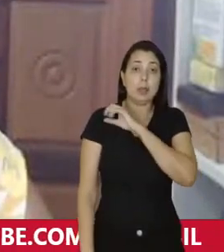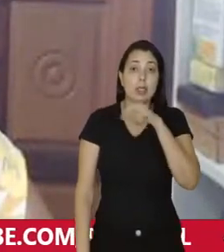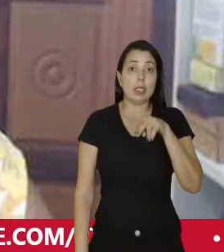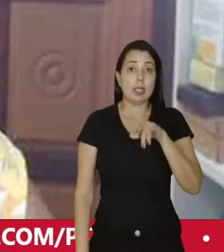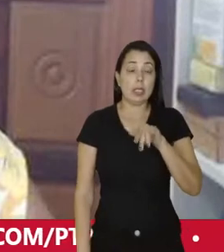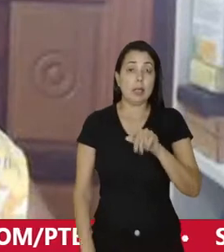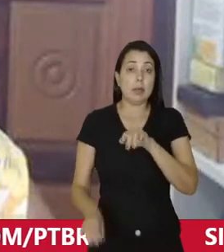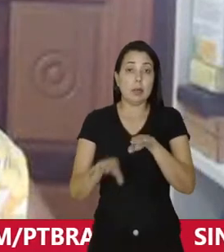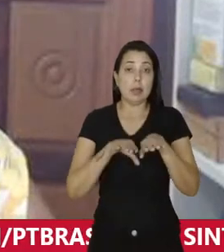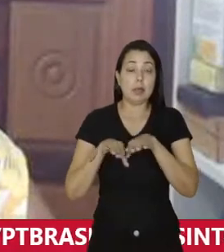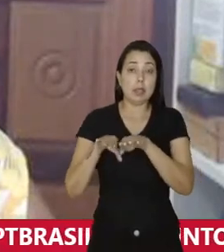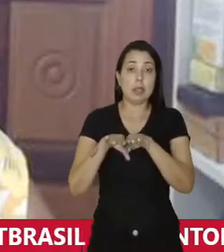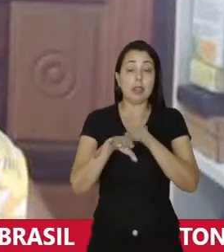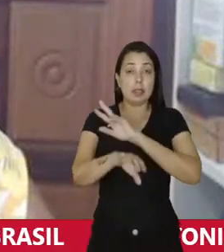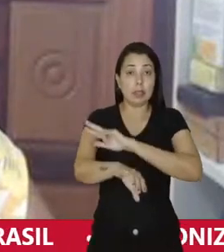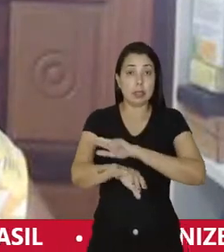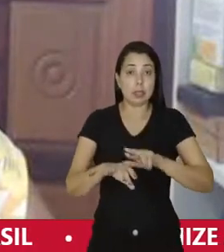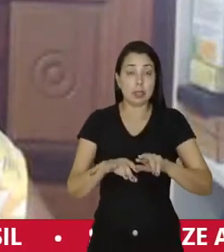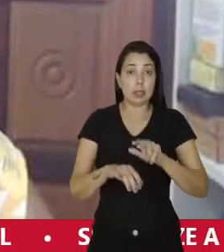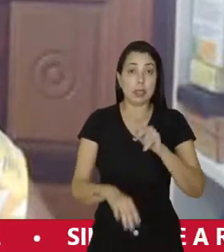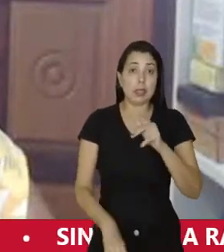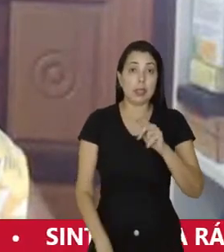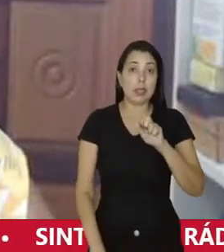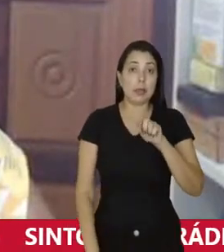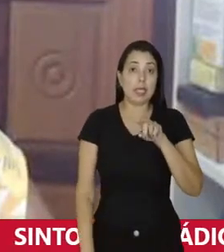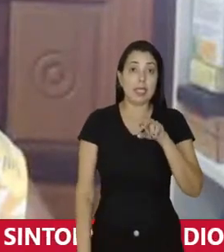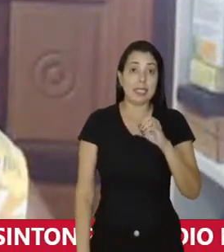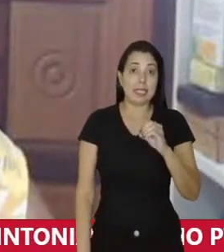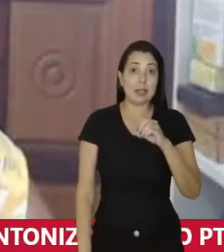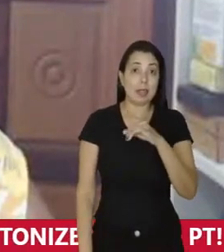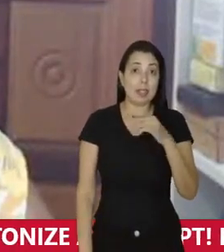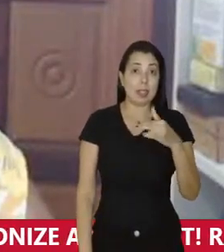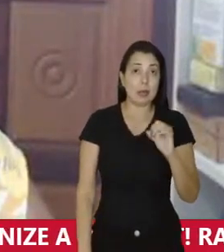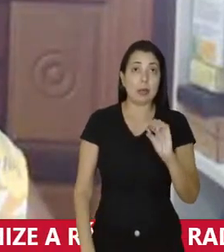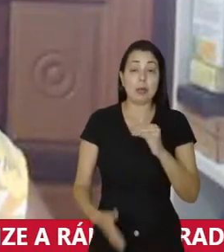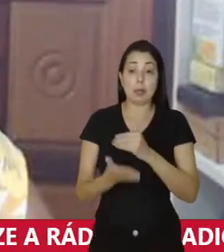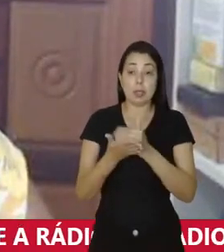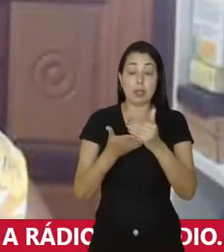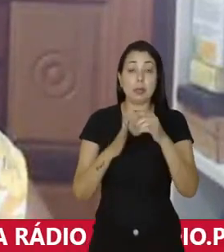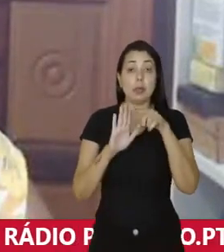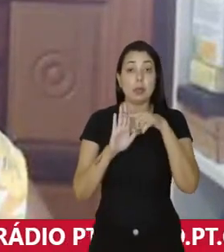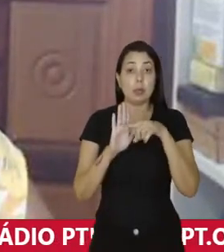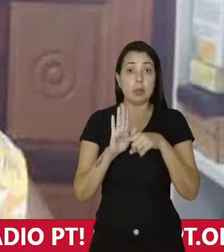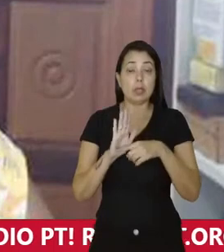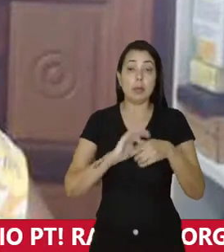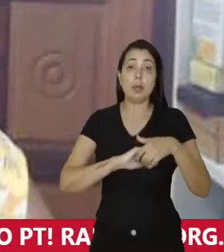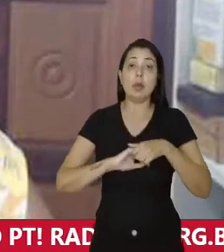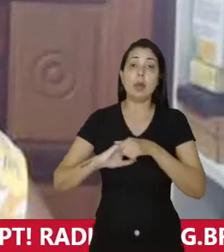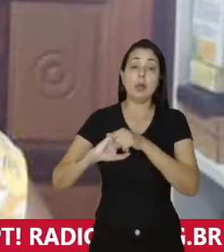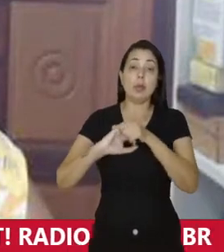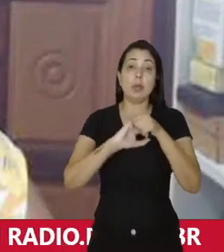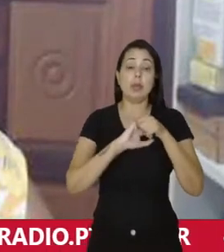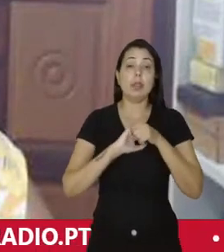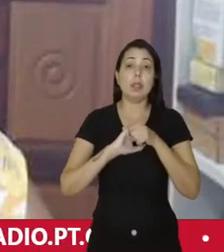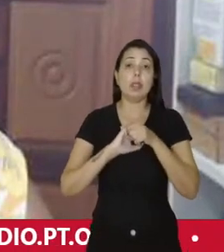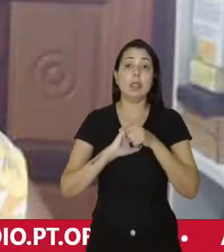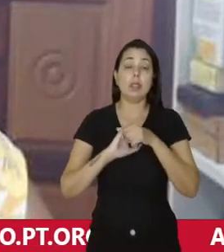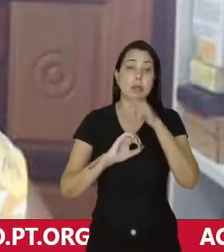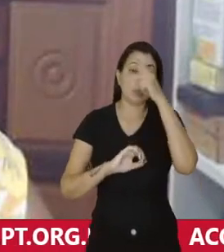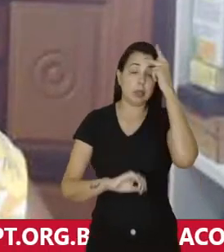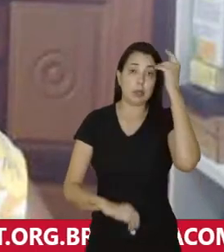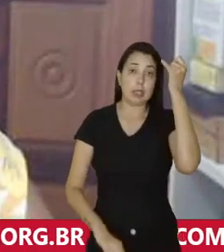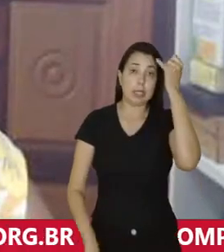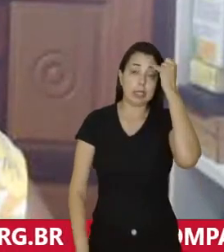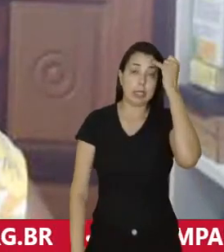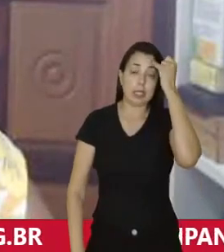Igualdade Racial da Fundação Perseu Abramo. A gente sempre inicia o programa cumprimentando os